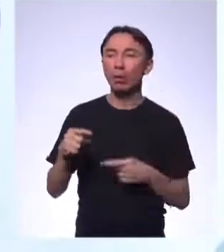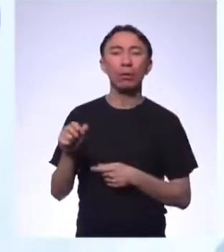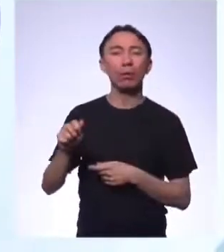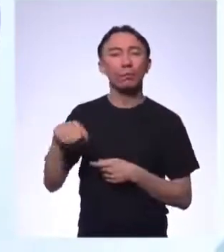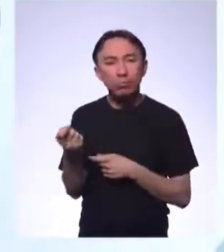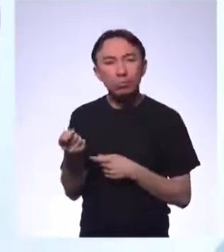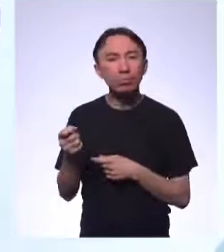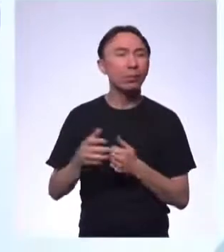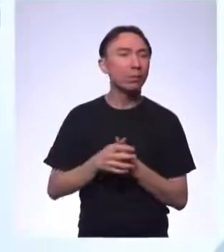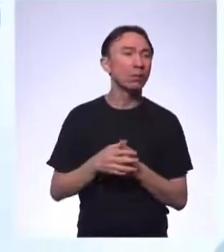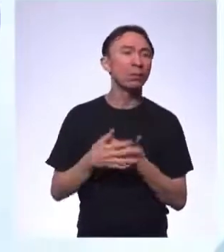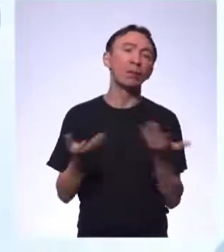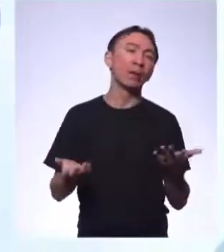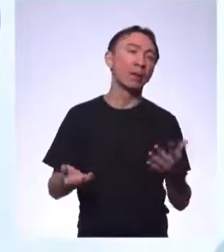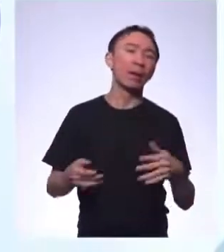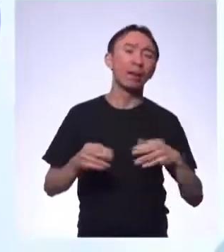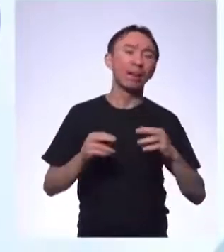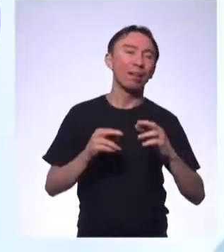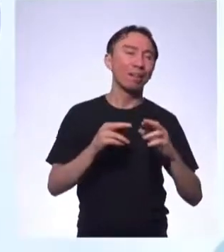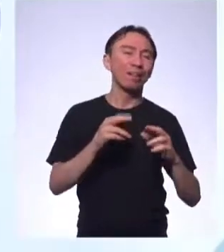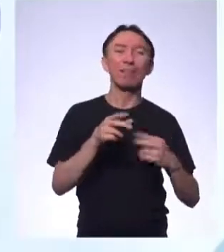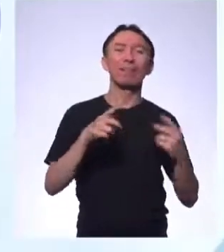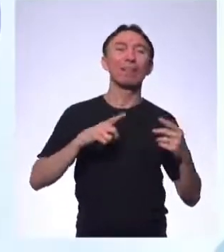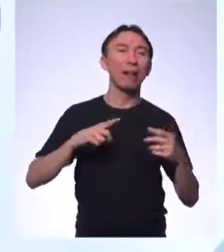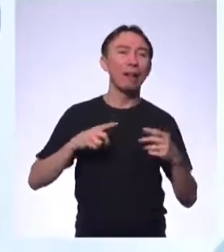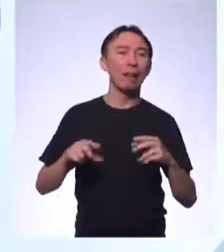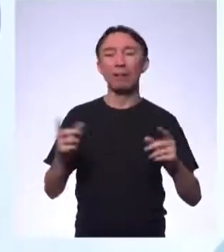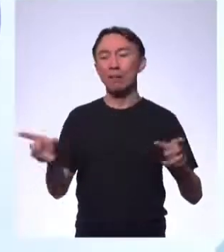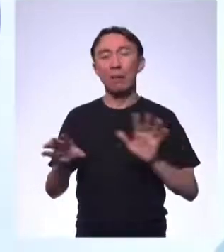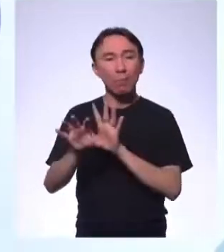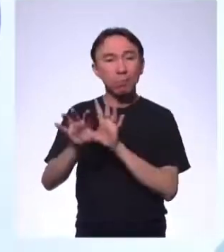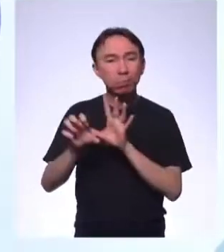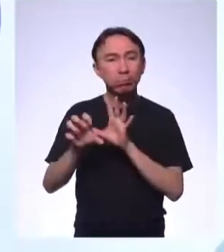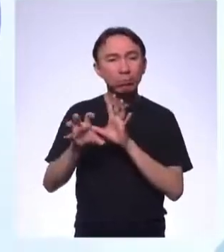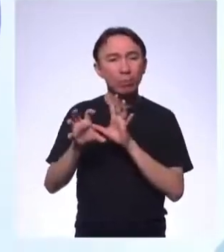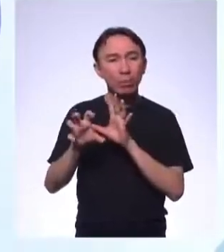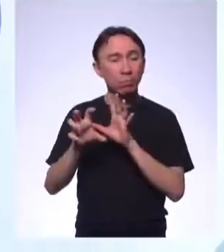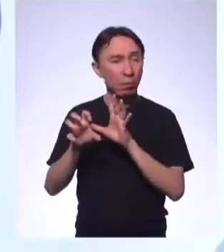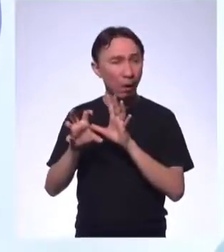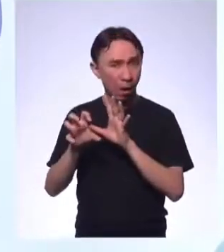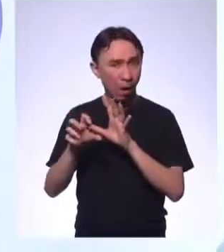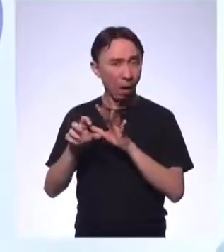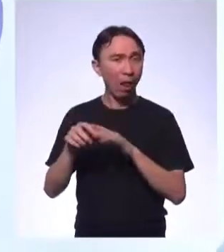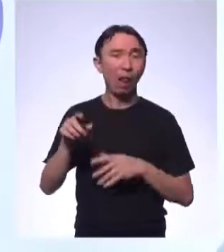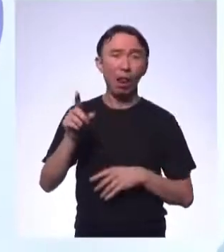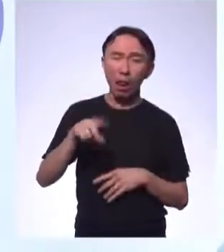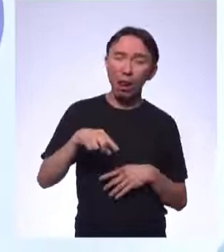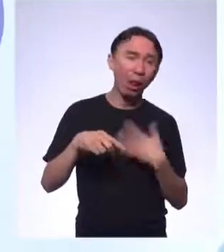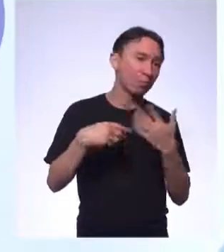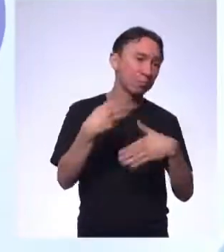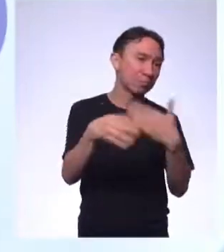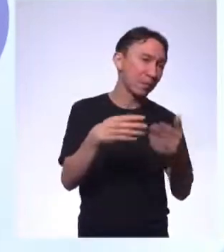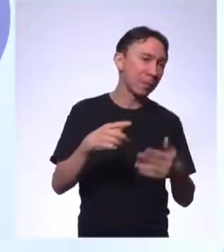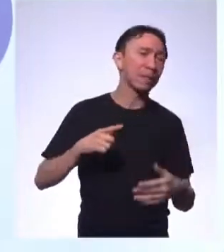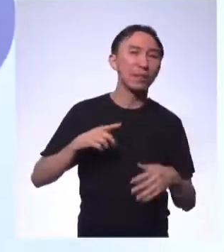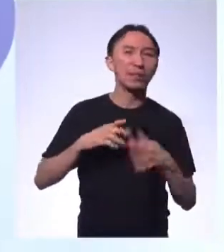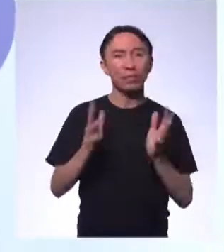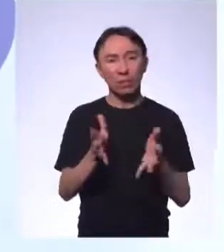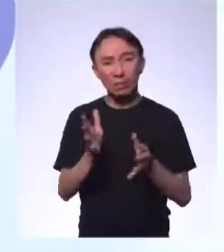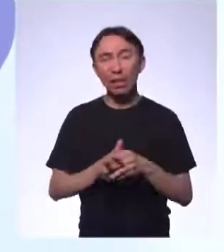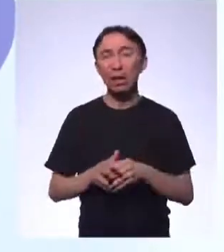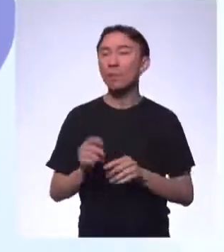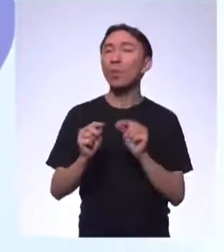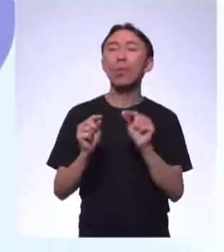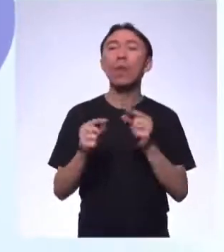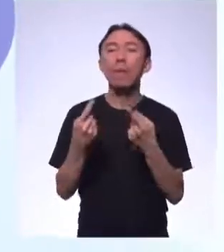né, essa edição, quem, no caso, vai gravar, tentar gravar isso, né? Posteriormente, a pessoa vai ter uma indicação clara de quando